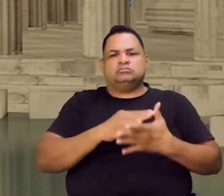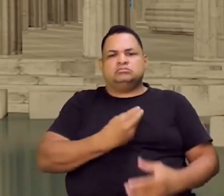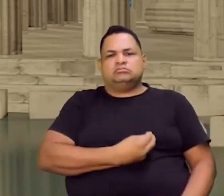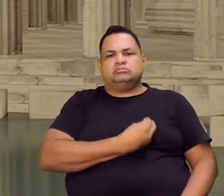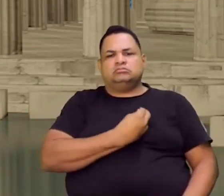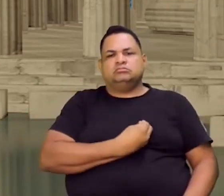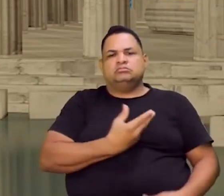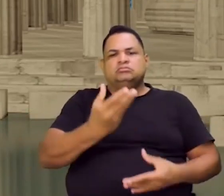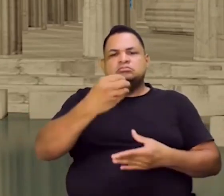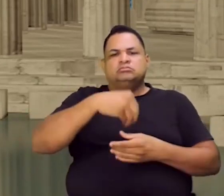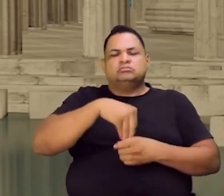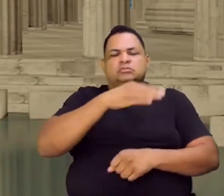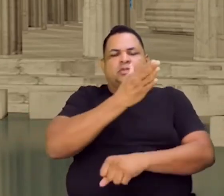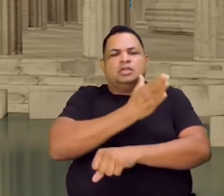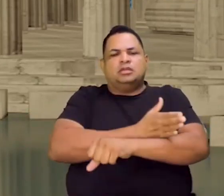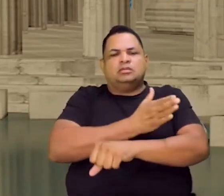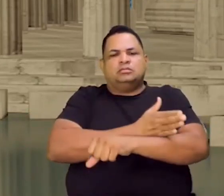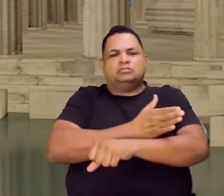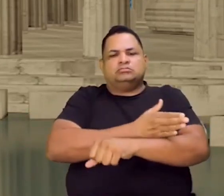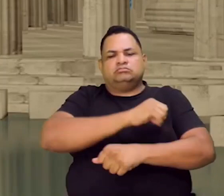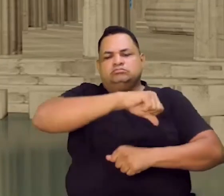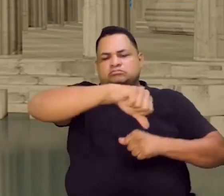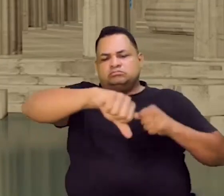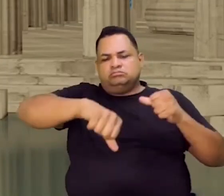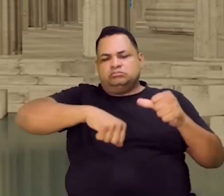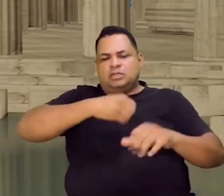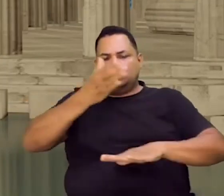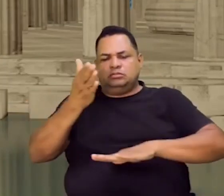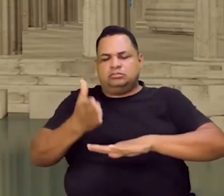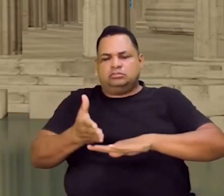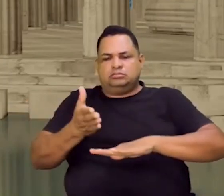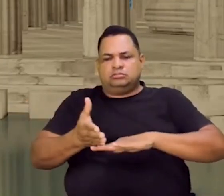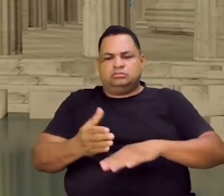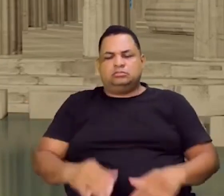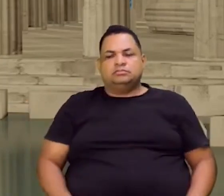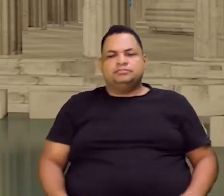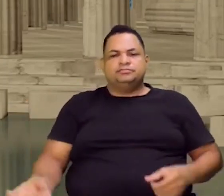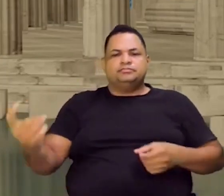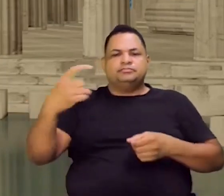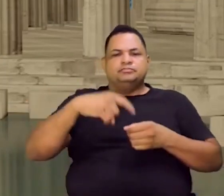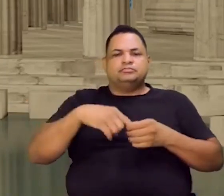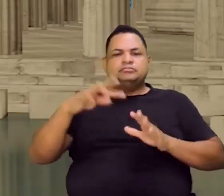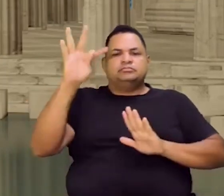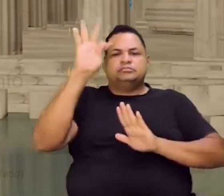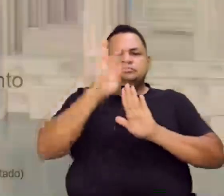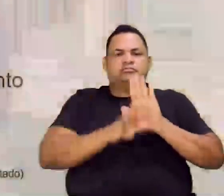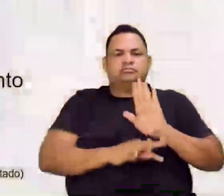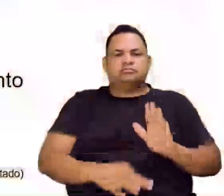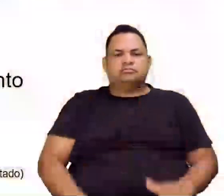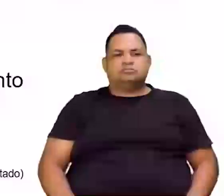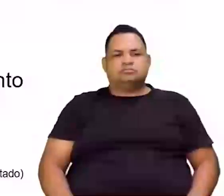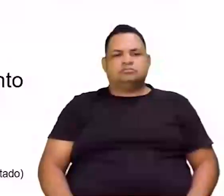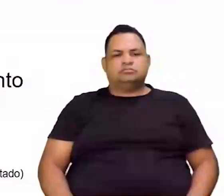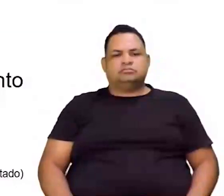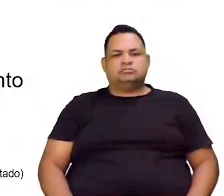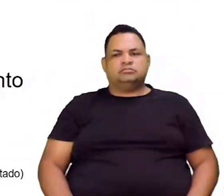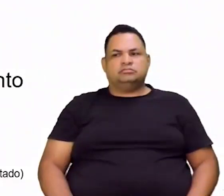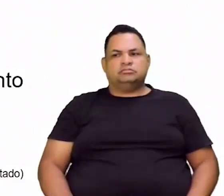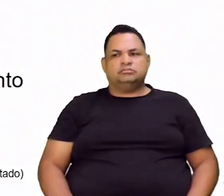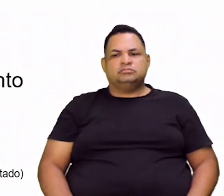no âmbito da Idade Média, na transição para a Idade Moderna. Então, voltando lá ao texto. Vamos lá.